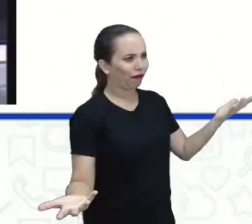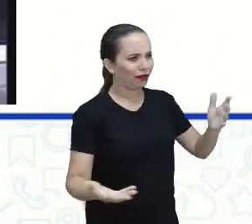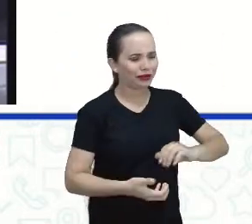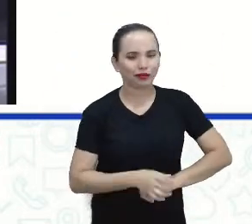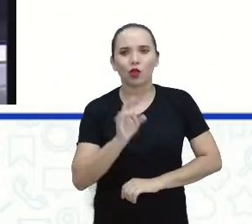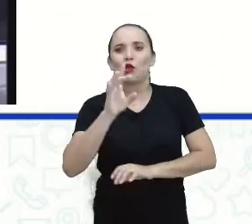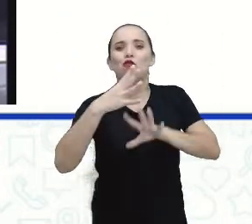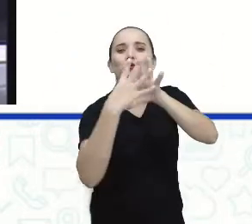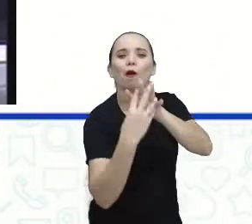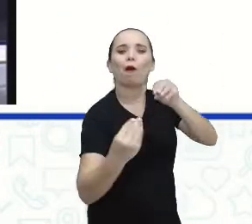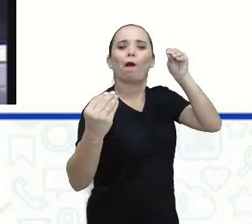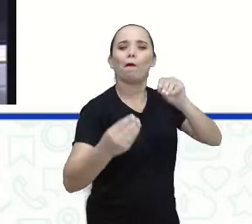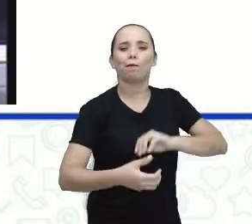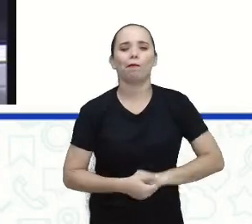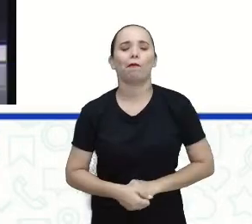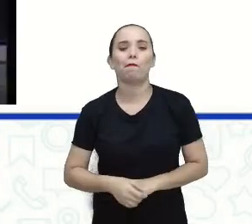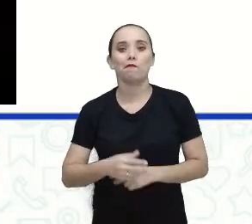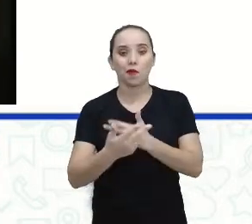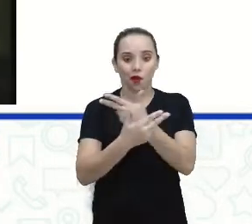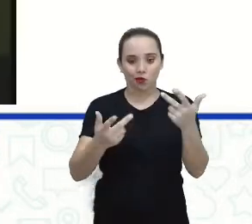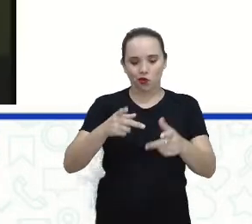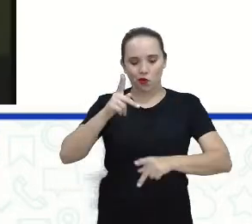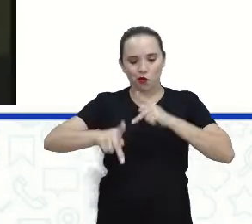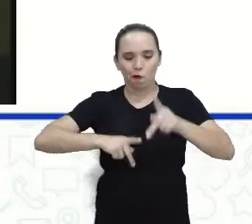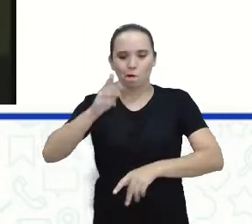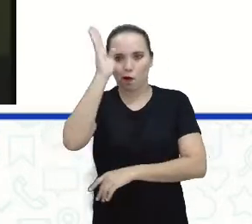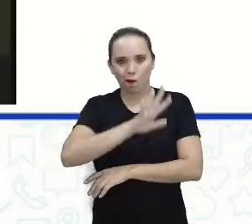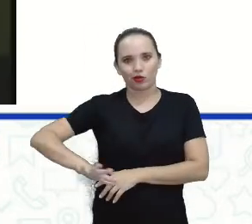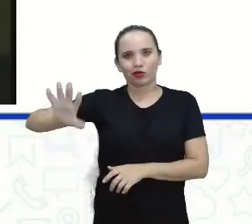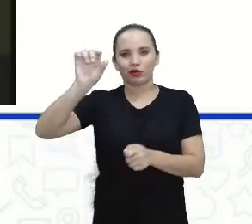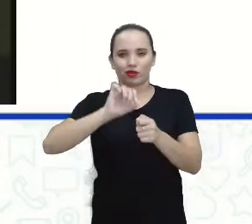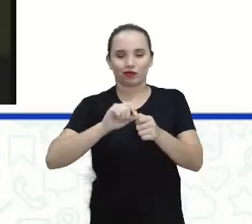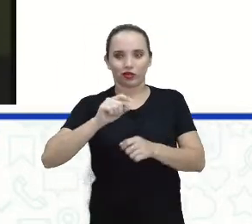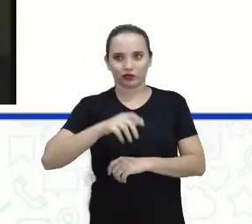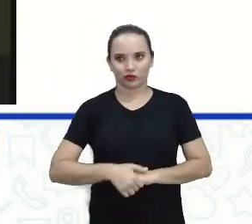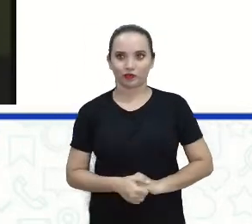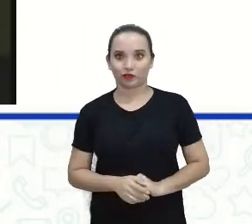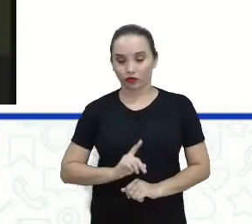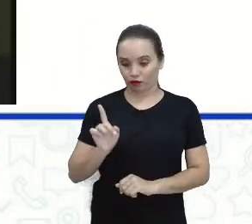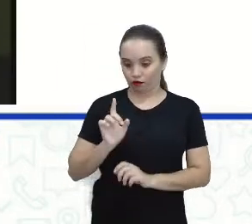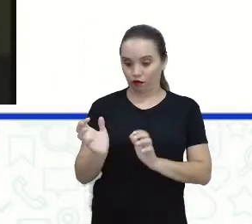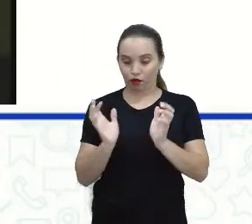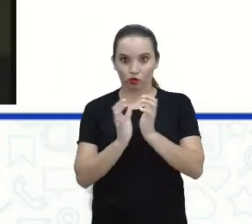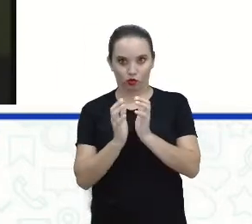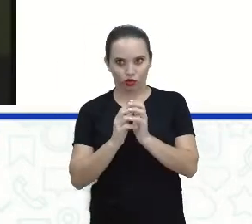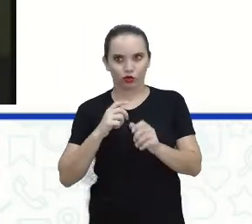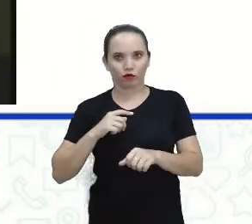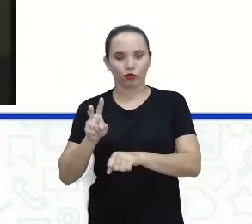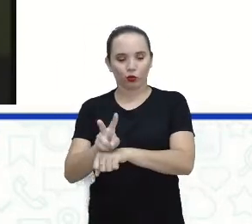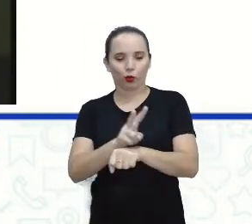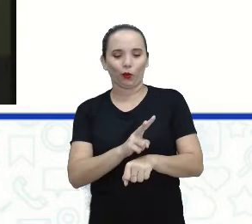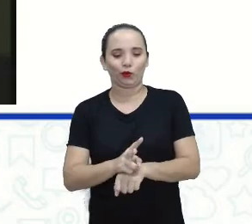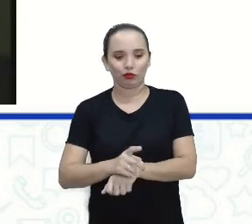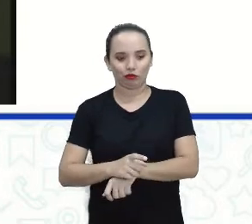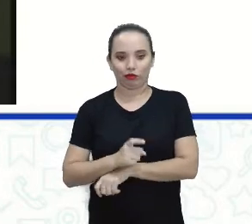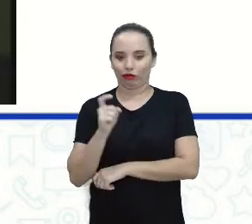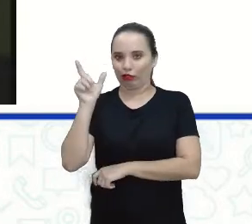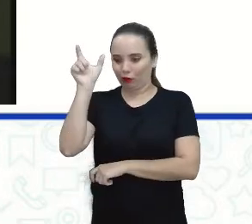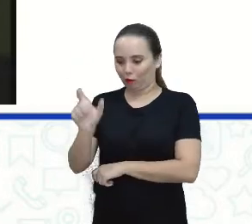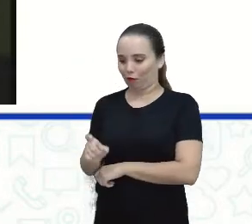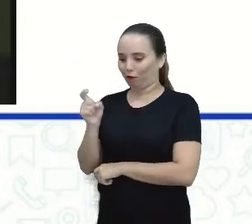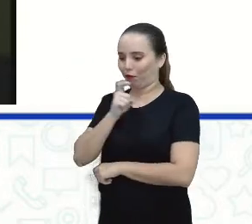Eu copio coisas que o povo brasileiro faz. Lá no Recife, eu estou cultivando um mentiroso.